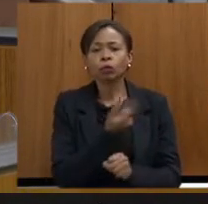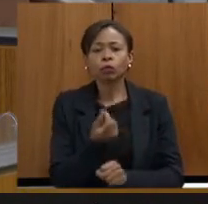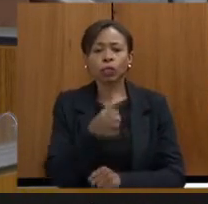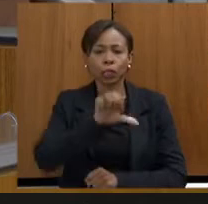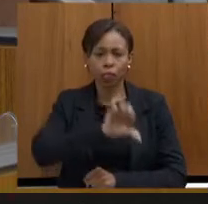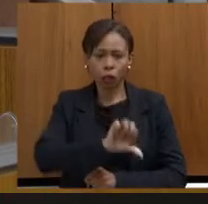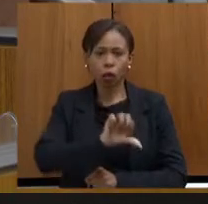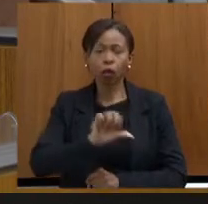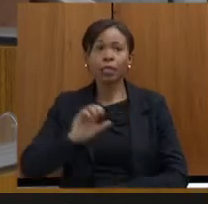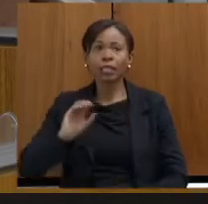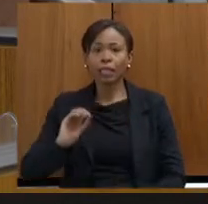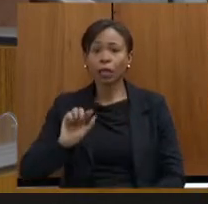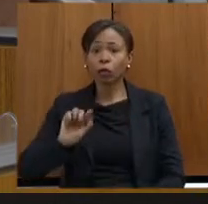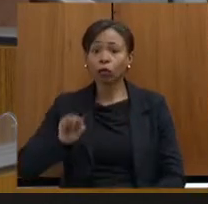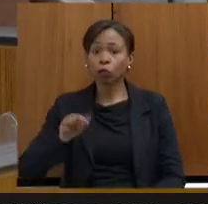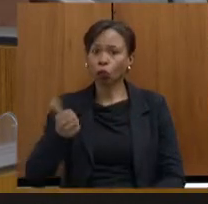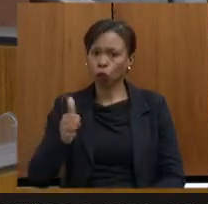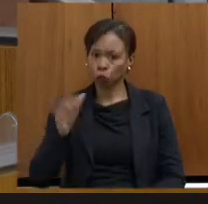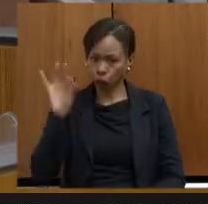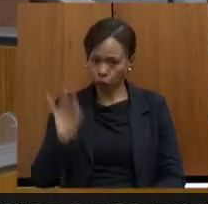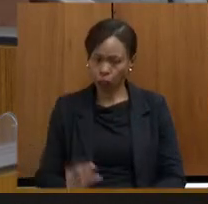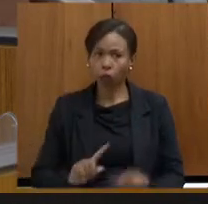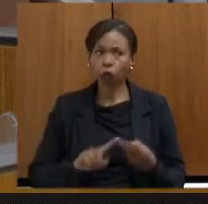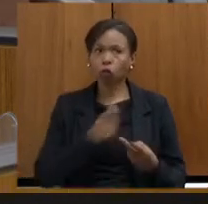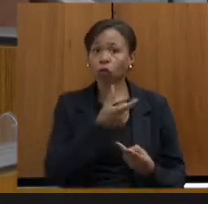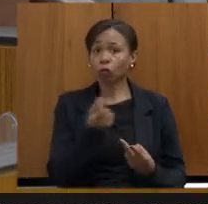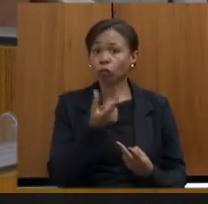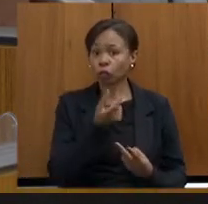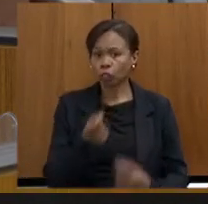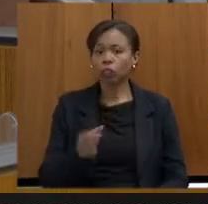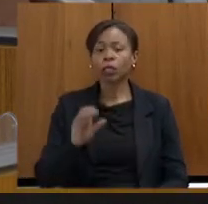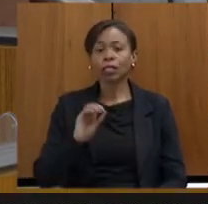2019, 0,11%, em 2020,